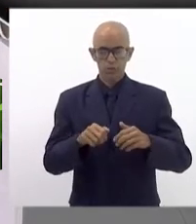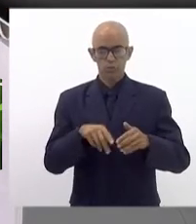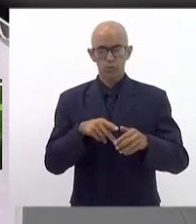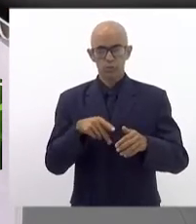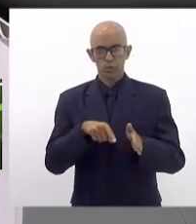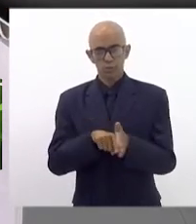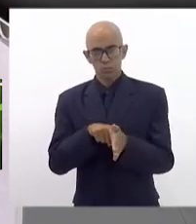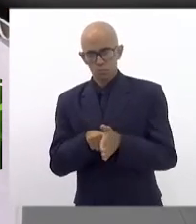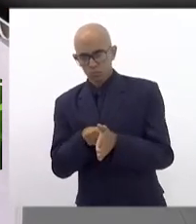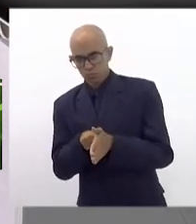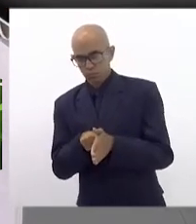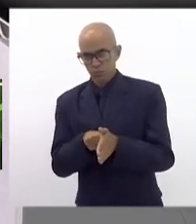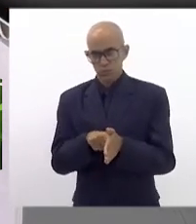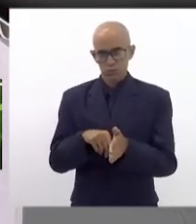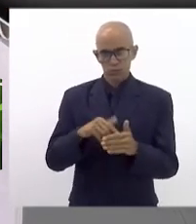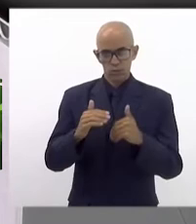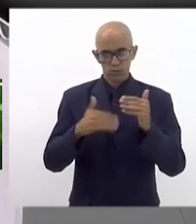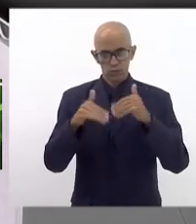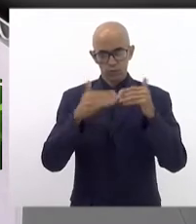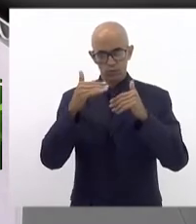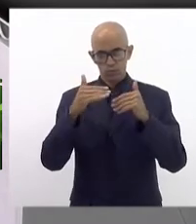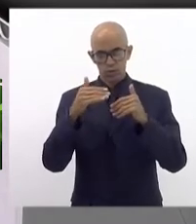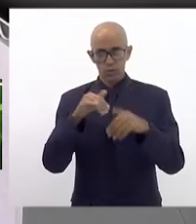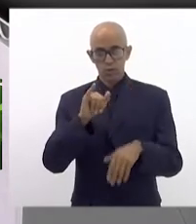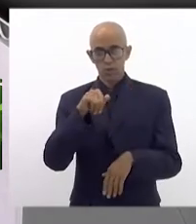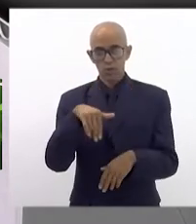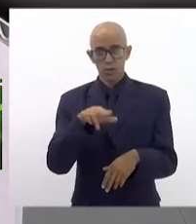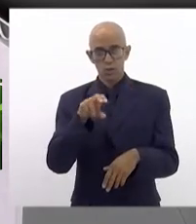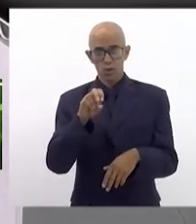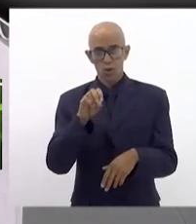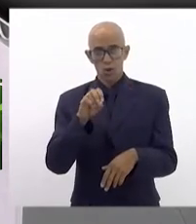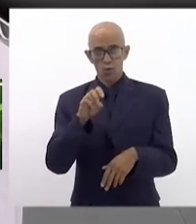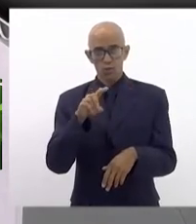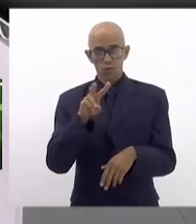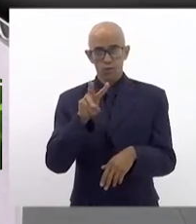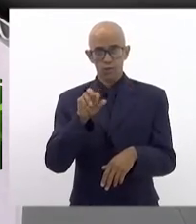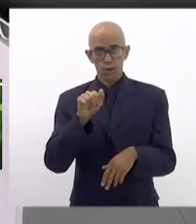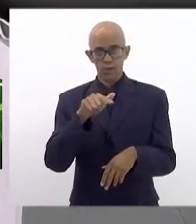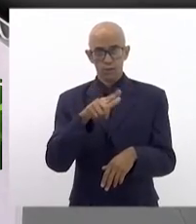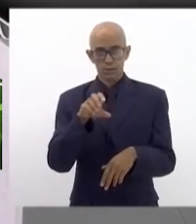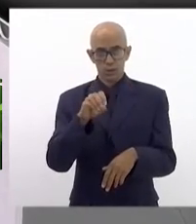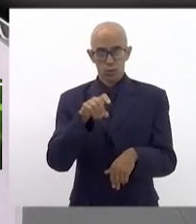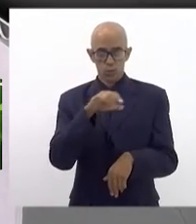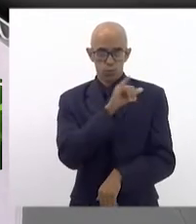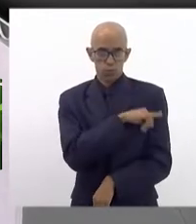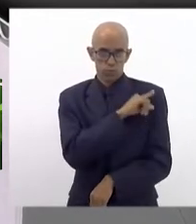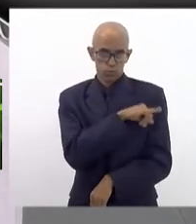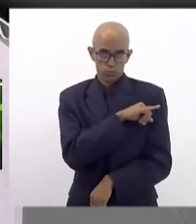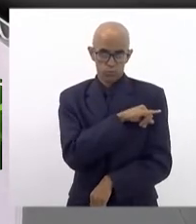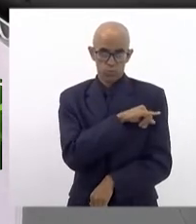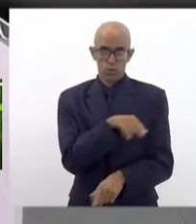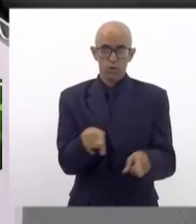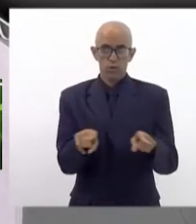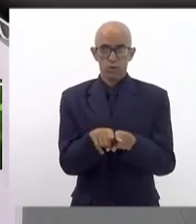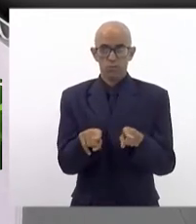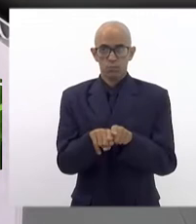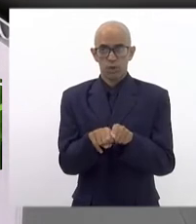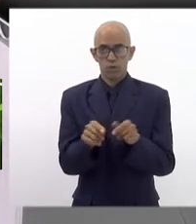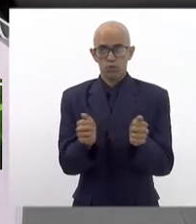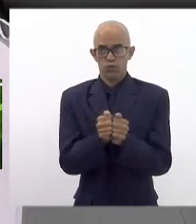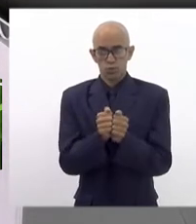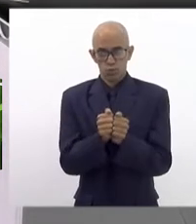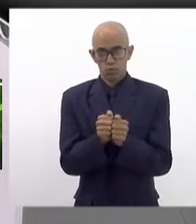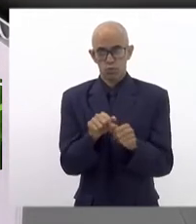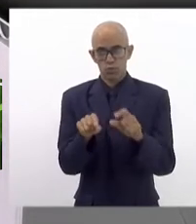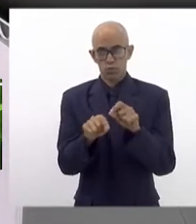inovação no Rio de Janeiro. Né? E especificamente no campo de pesquisa e desenvolvimento